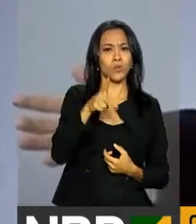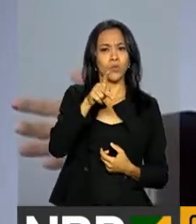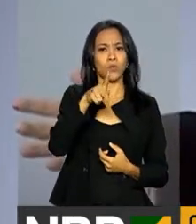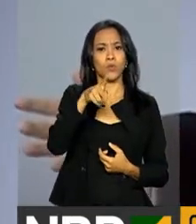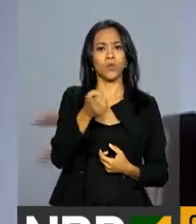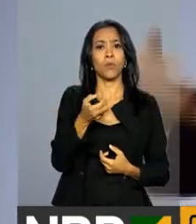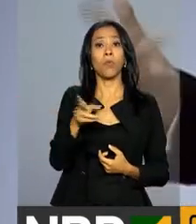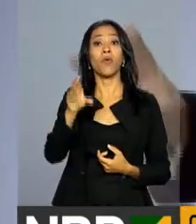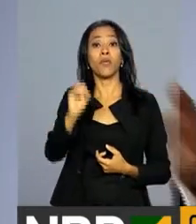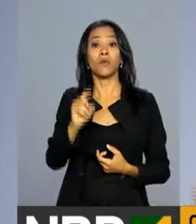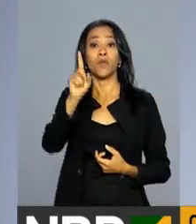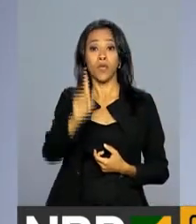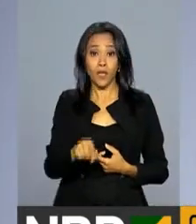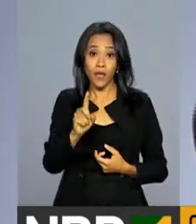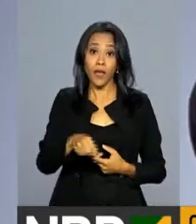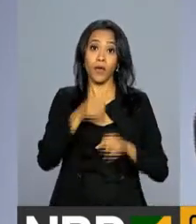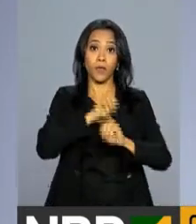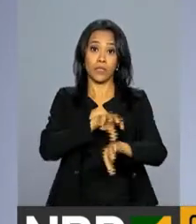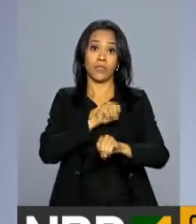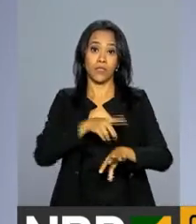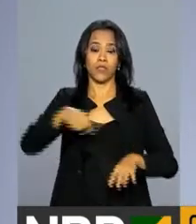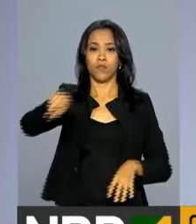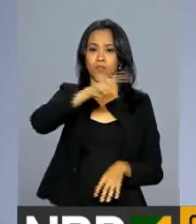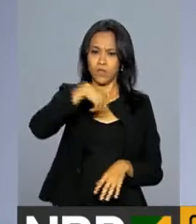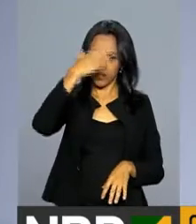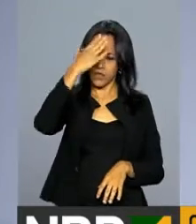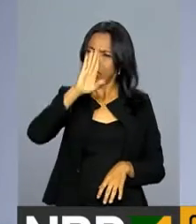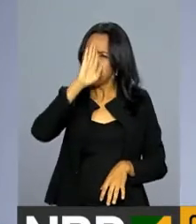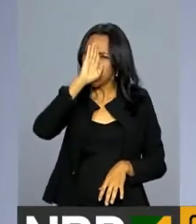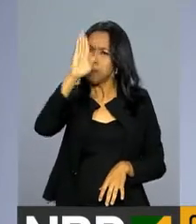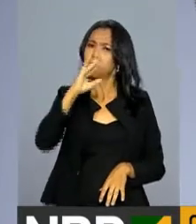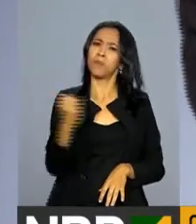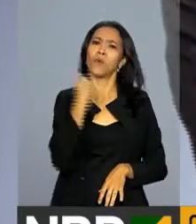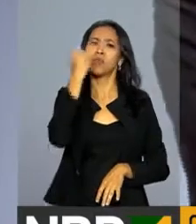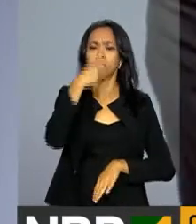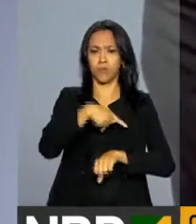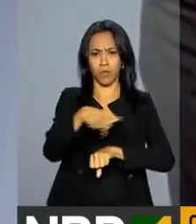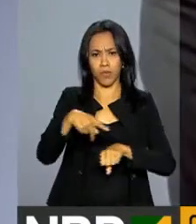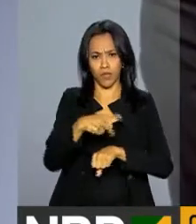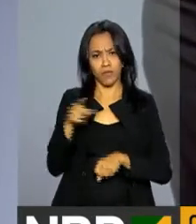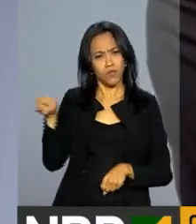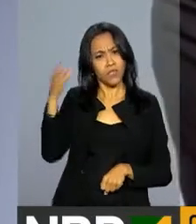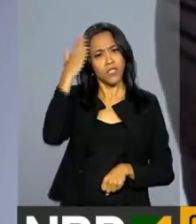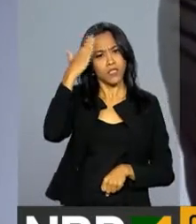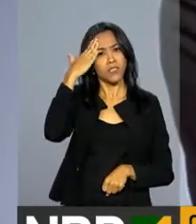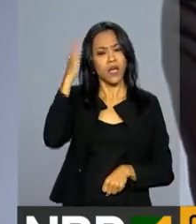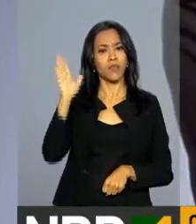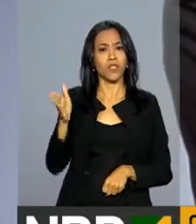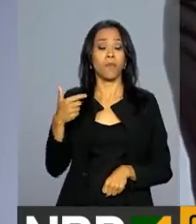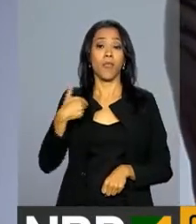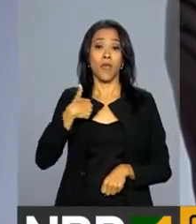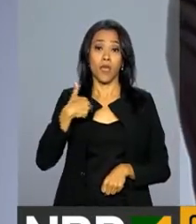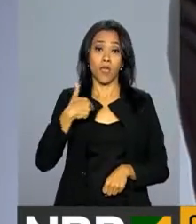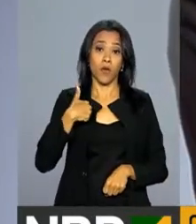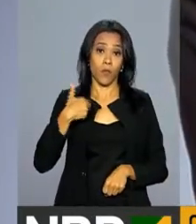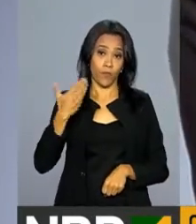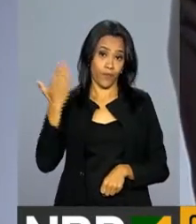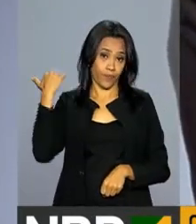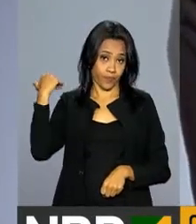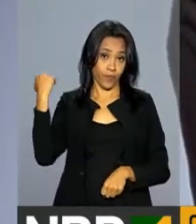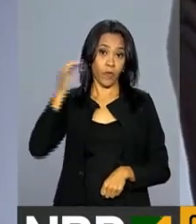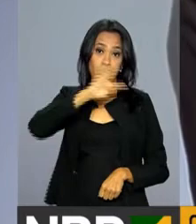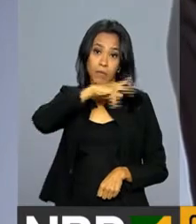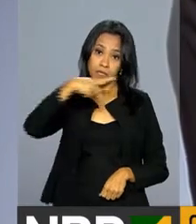que é fundamental para o país você sabe que eu fui mais fãs e sabe disso ah eu fui presidente da câmara dos